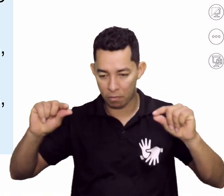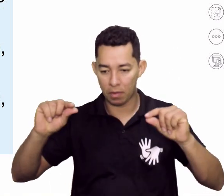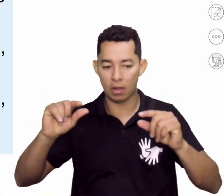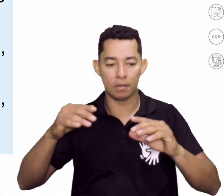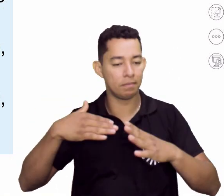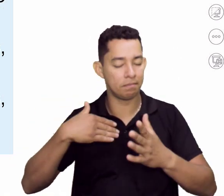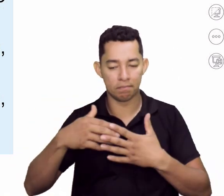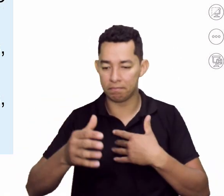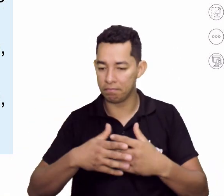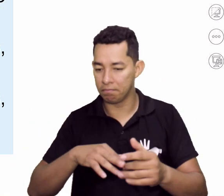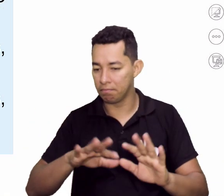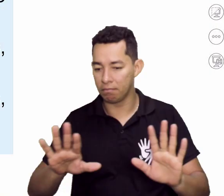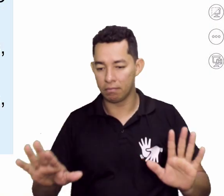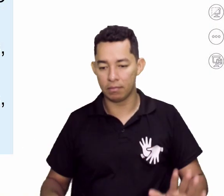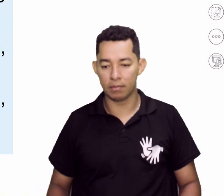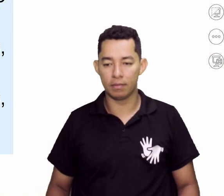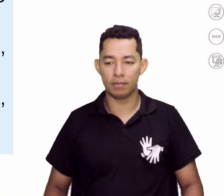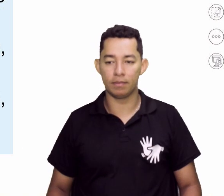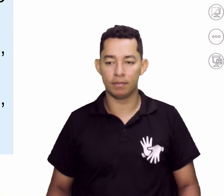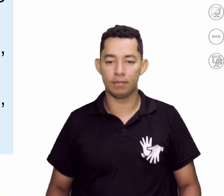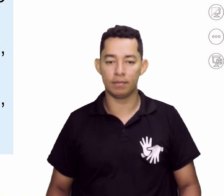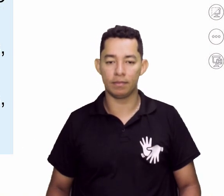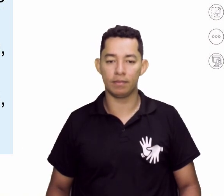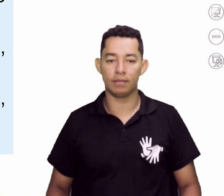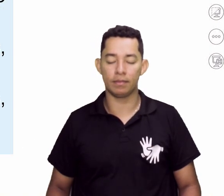apresentado, ok? Então,